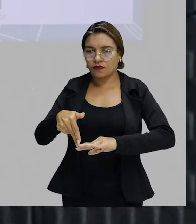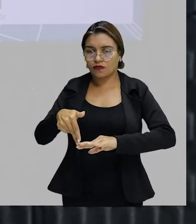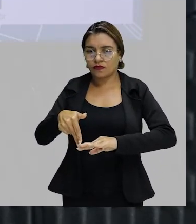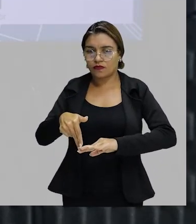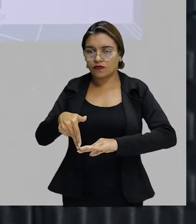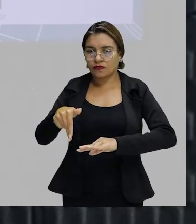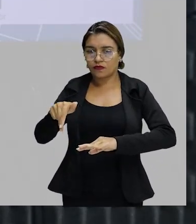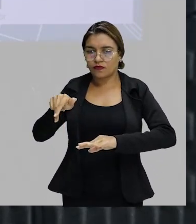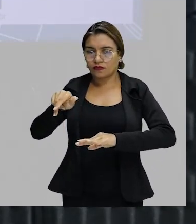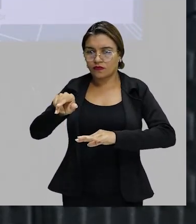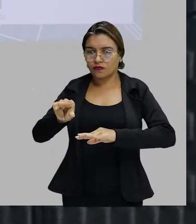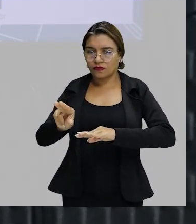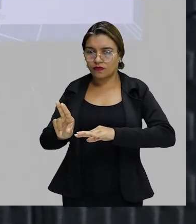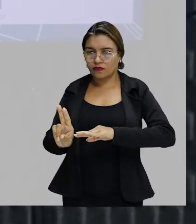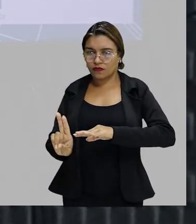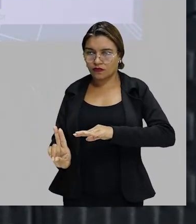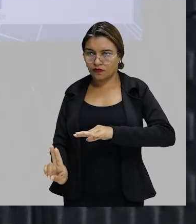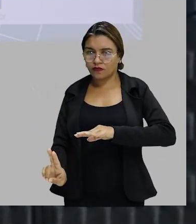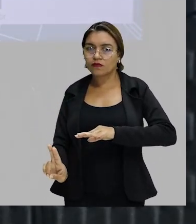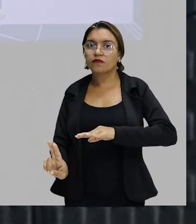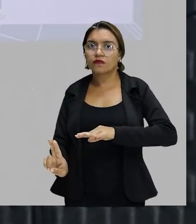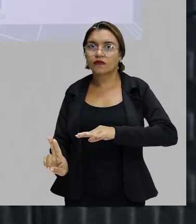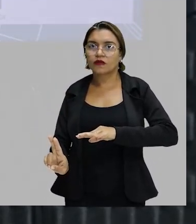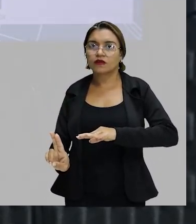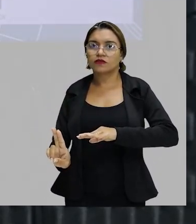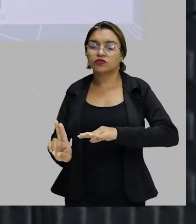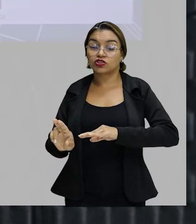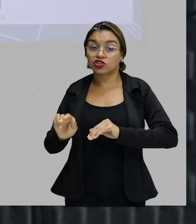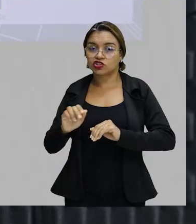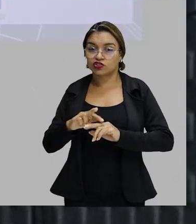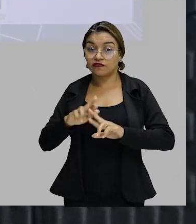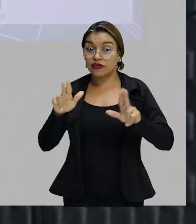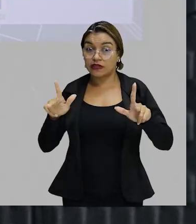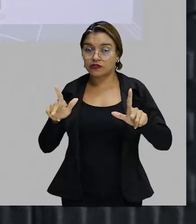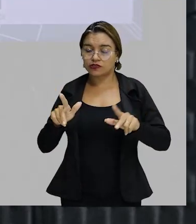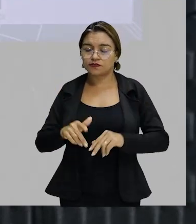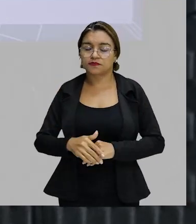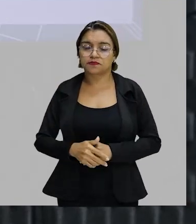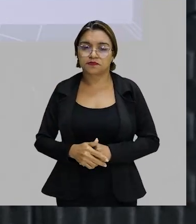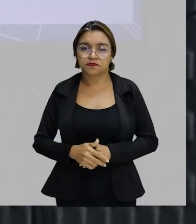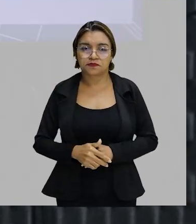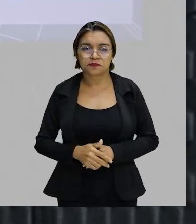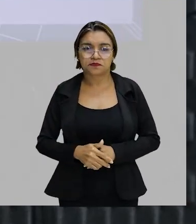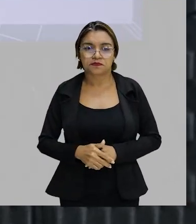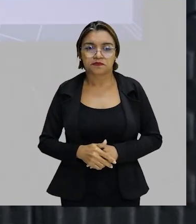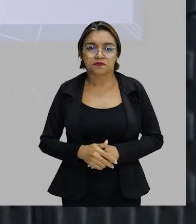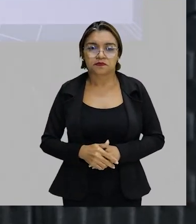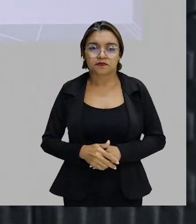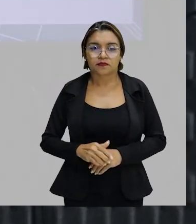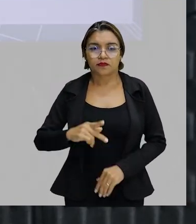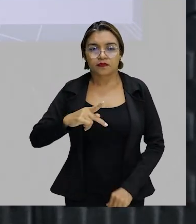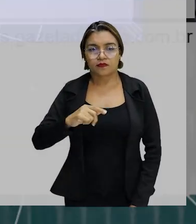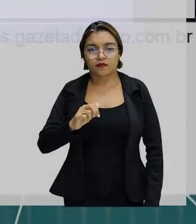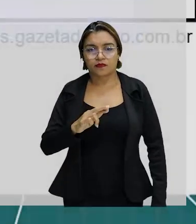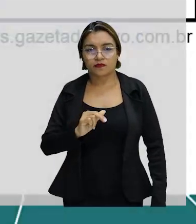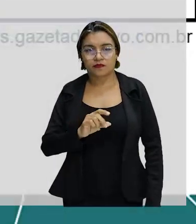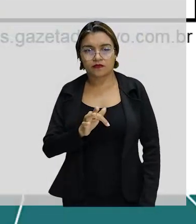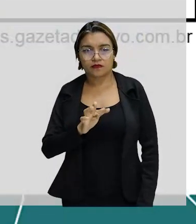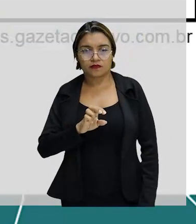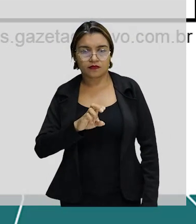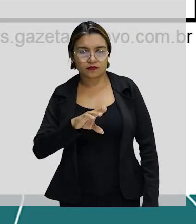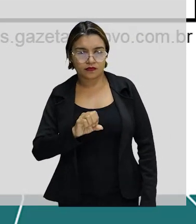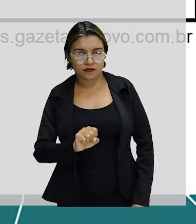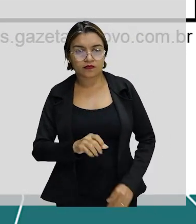revirado de contrariamente ao pontapé à Lua o